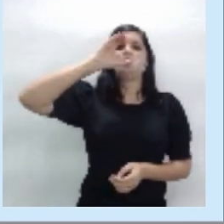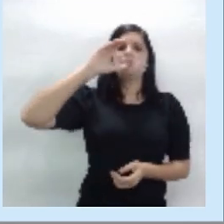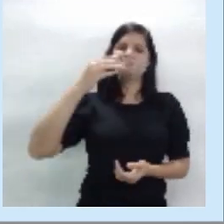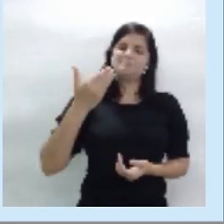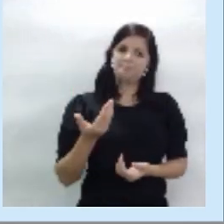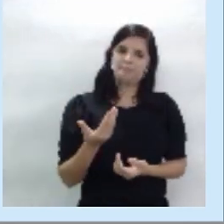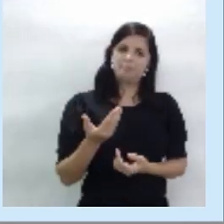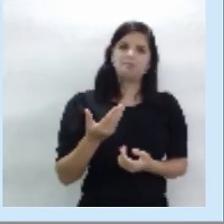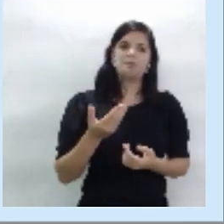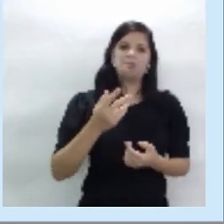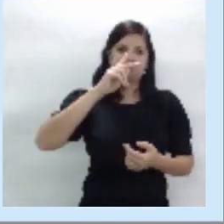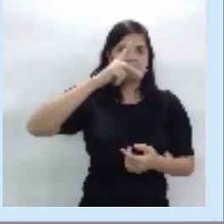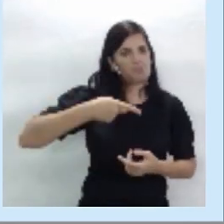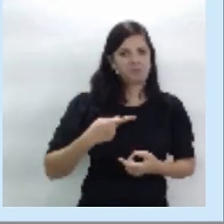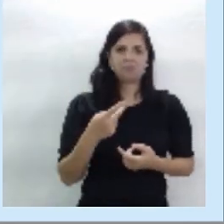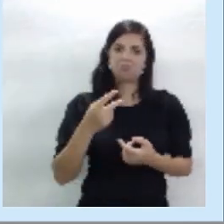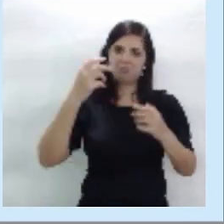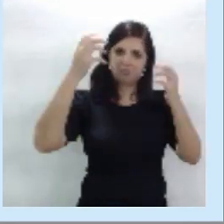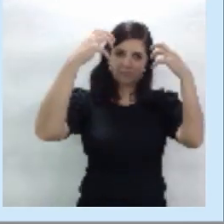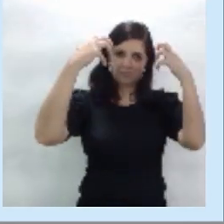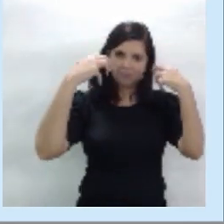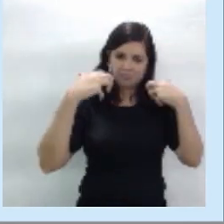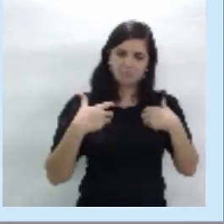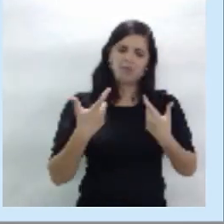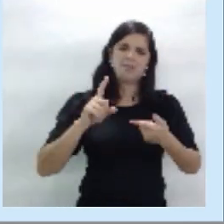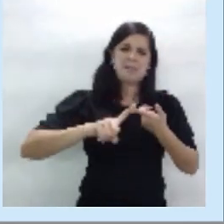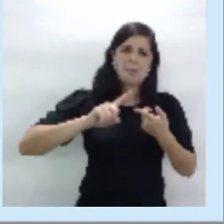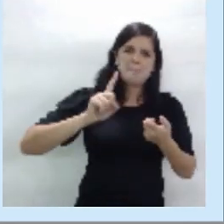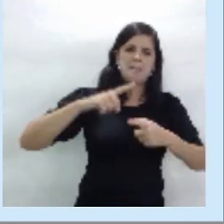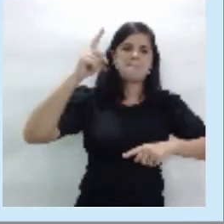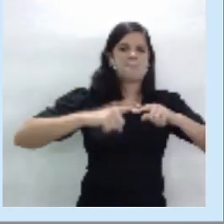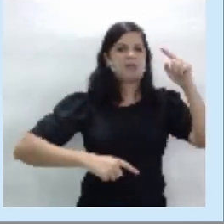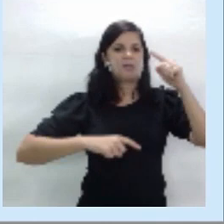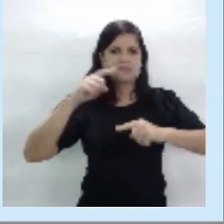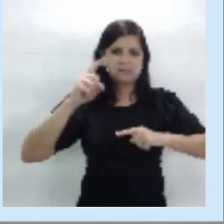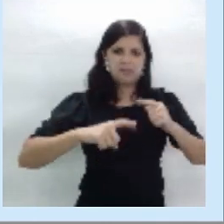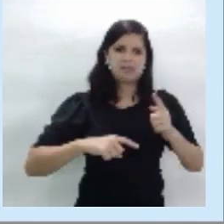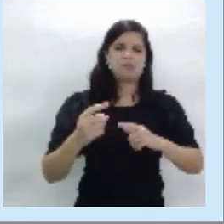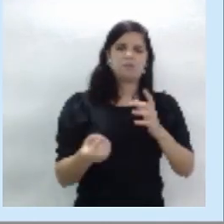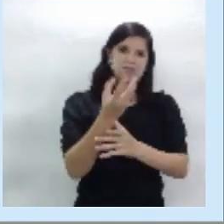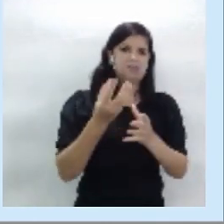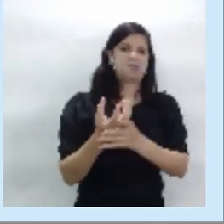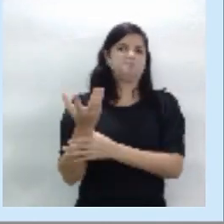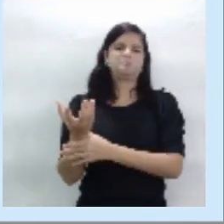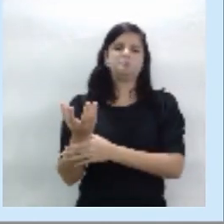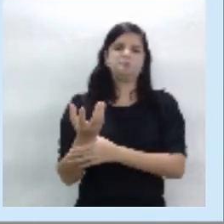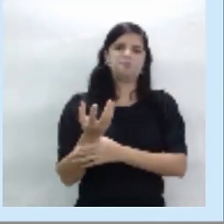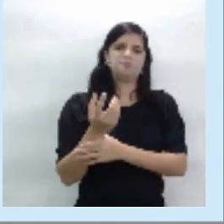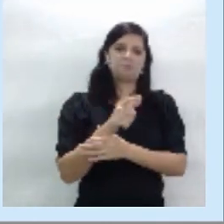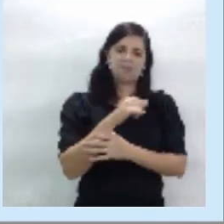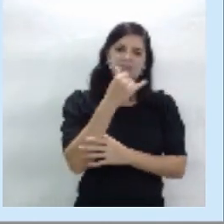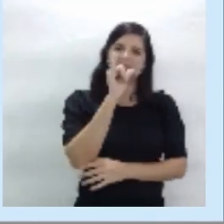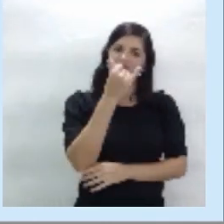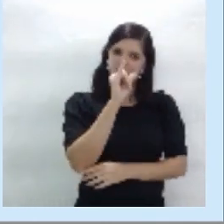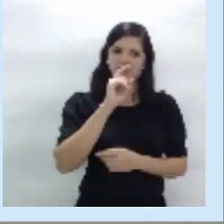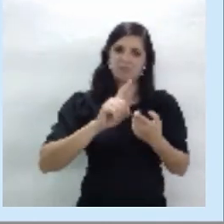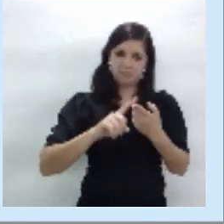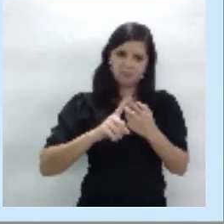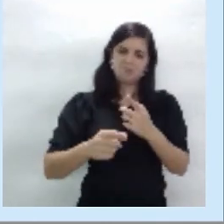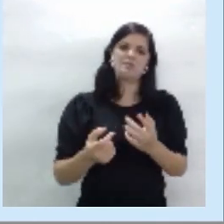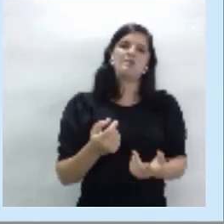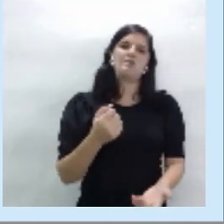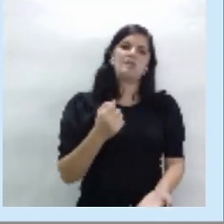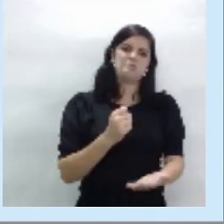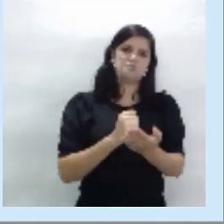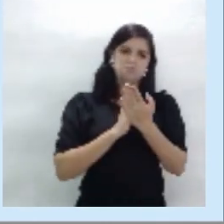usamos água para fabricação de produtos e também aí, como vocês estão vendo, produção de energia, tá? Então, se